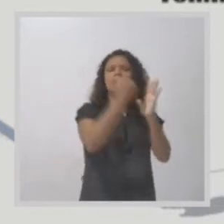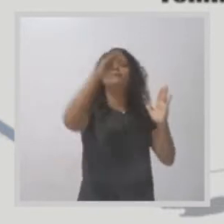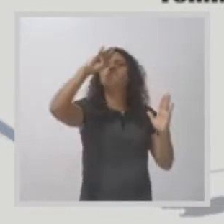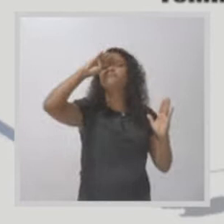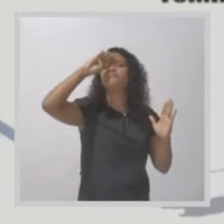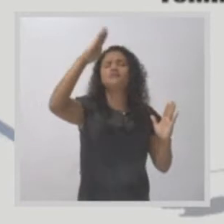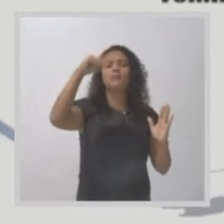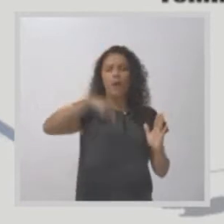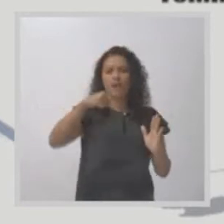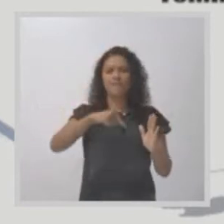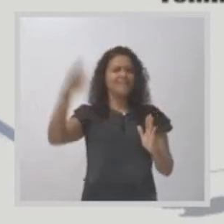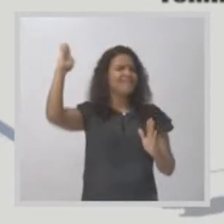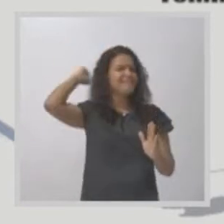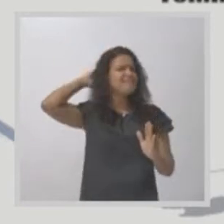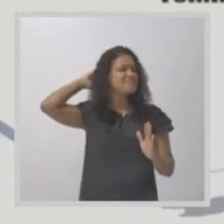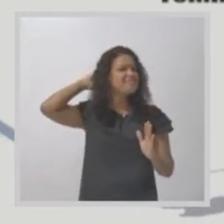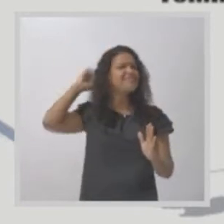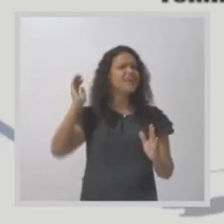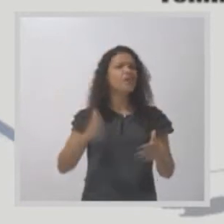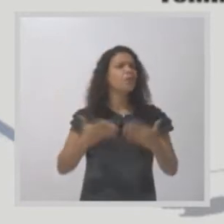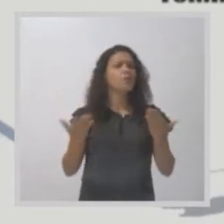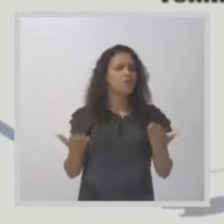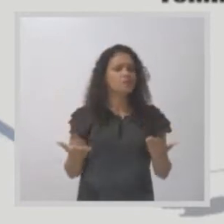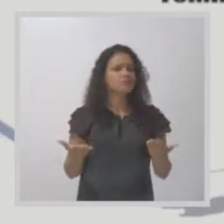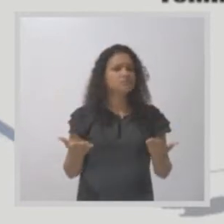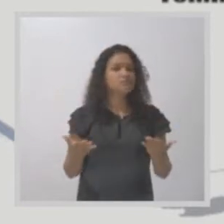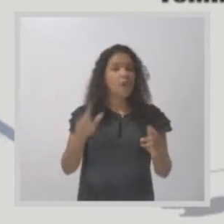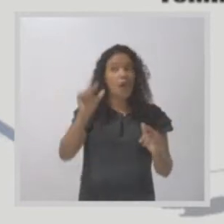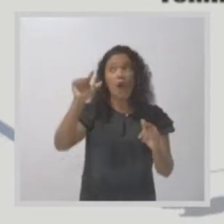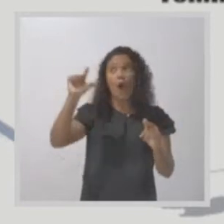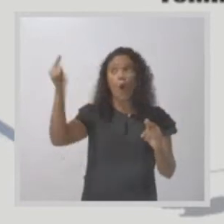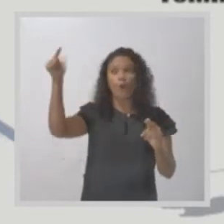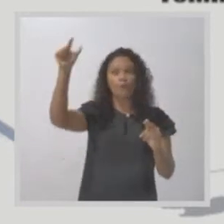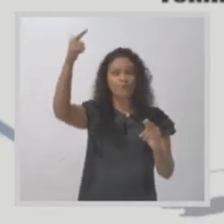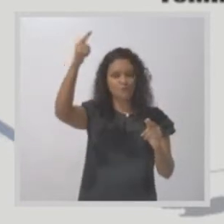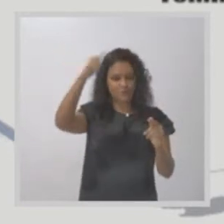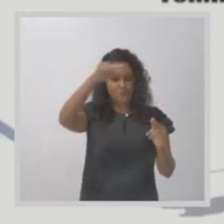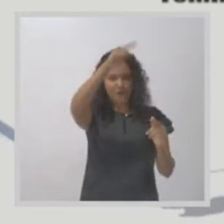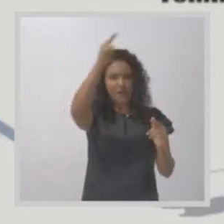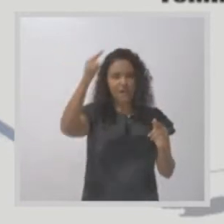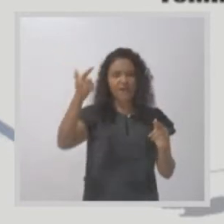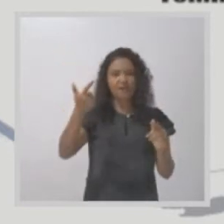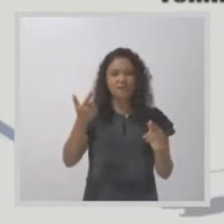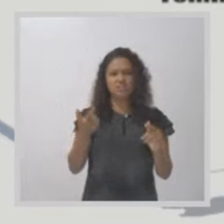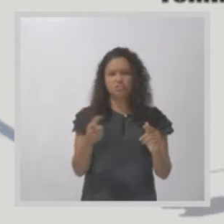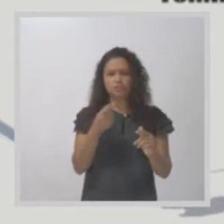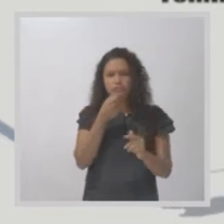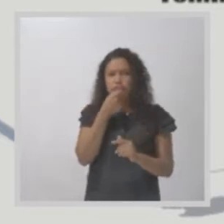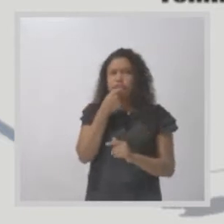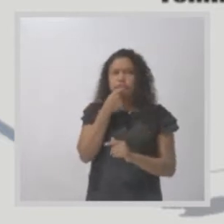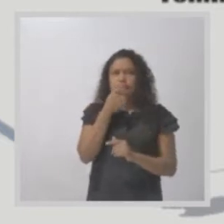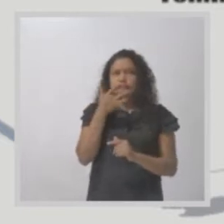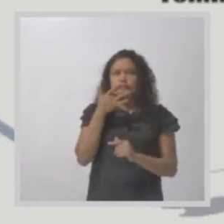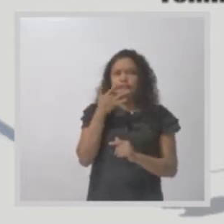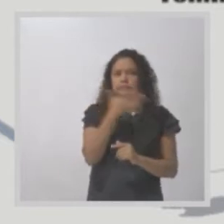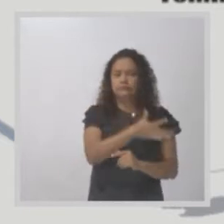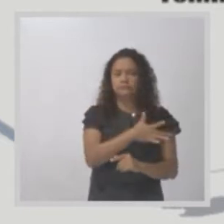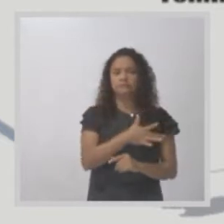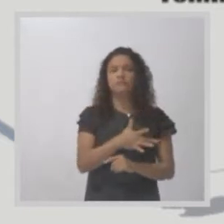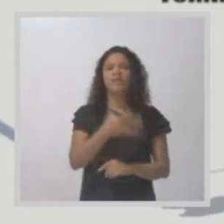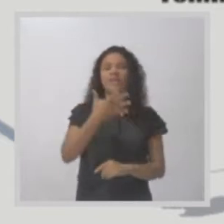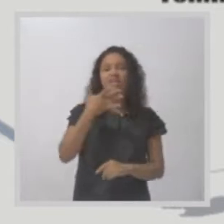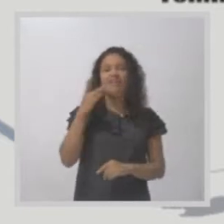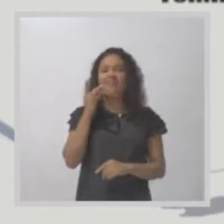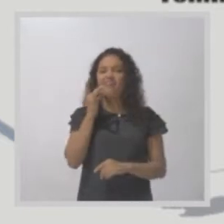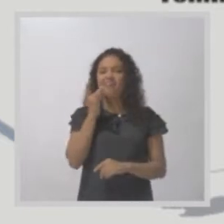em outros lugares pode até ser considerado uma ofensa. Égua. Então, isso para nós